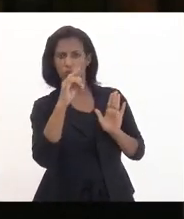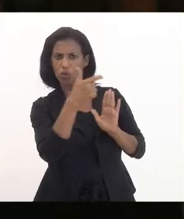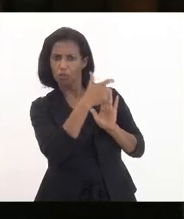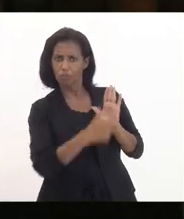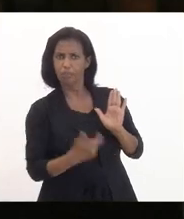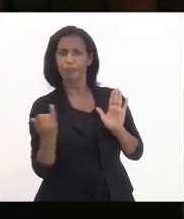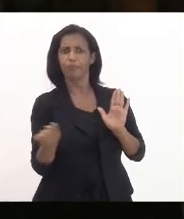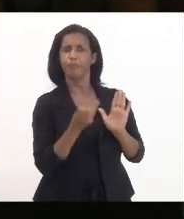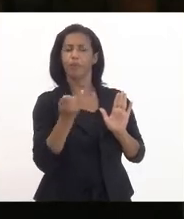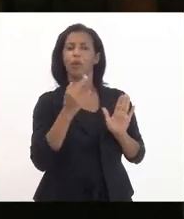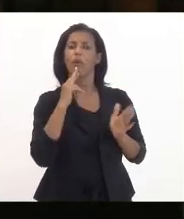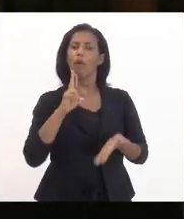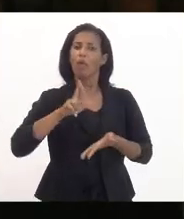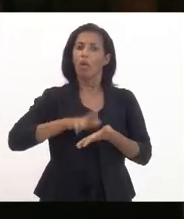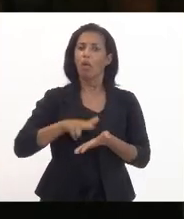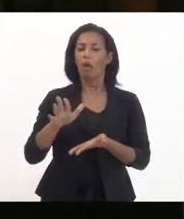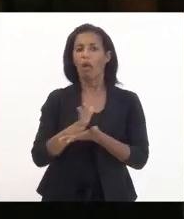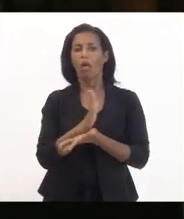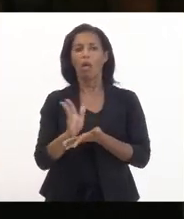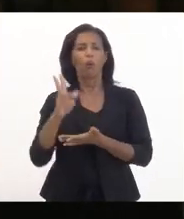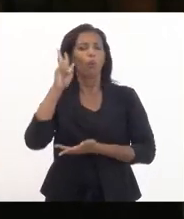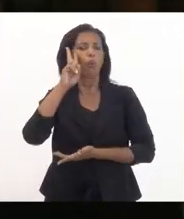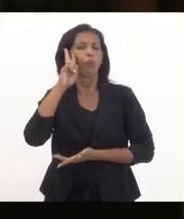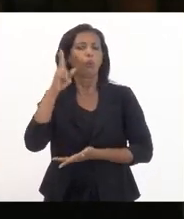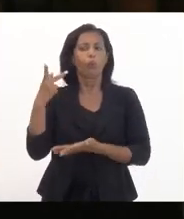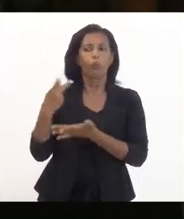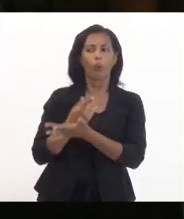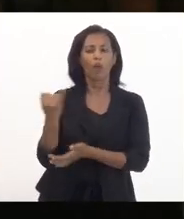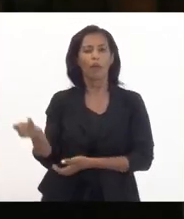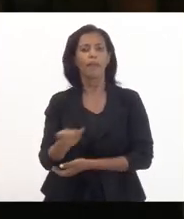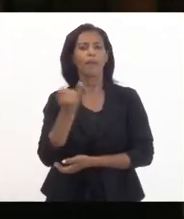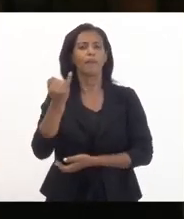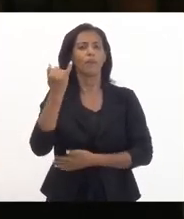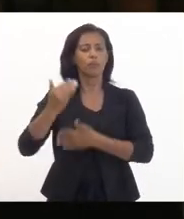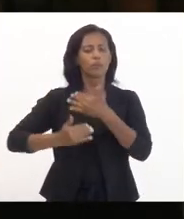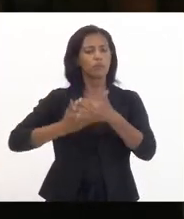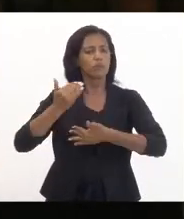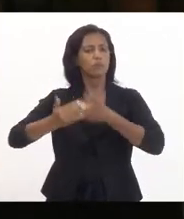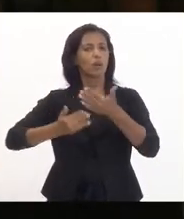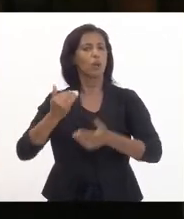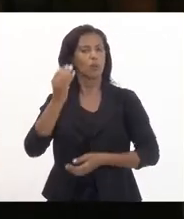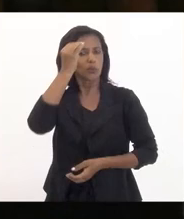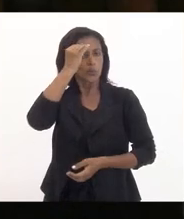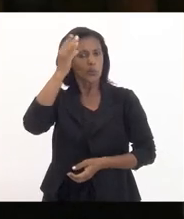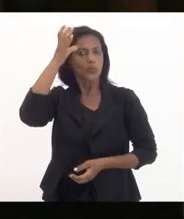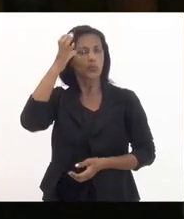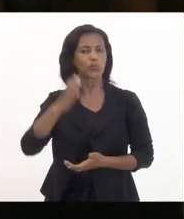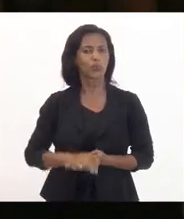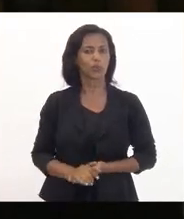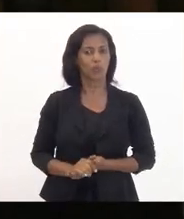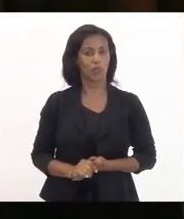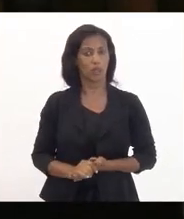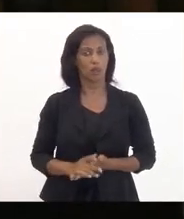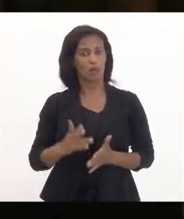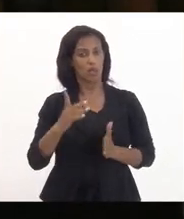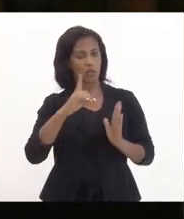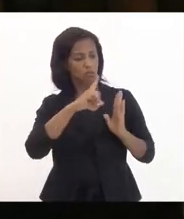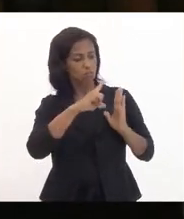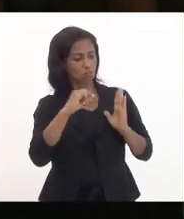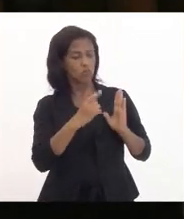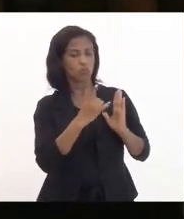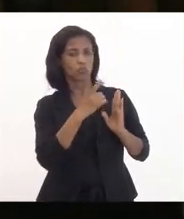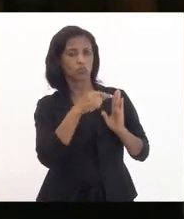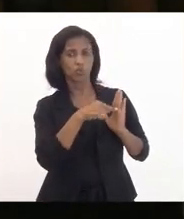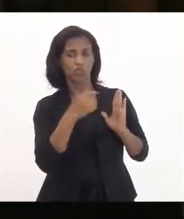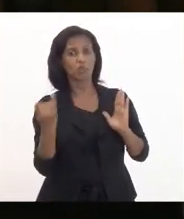alusiva, ou reconhecimento de algum fato histórico importante para o nosso desenvolvimento, para a nossa cultura, instituindo uma data exclusiva, uma